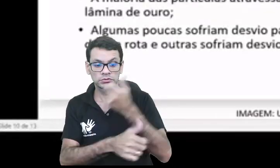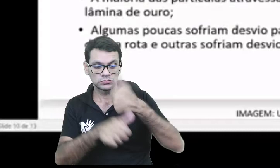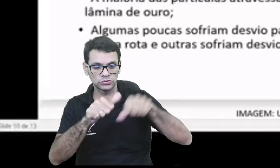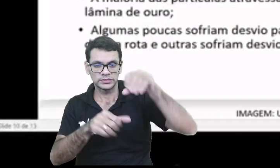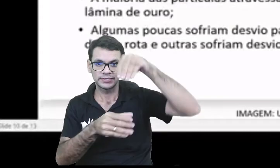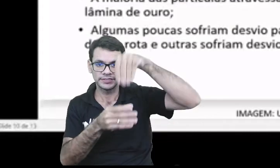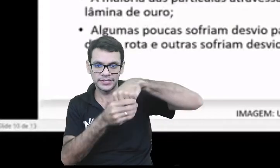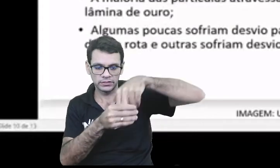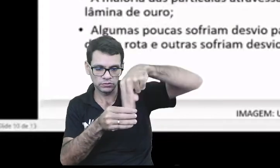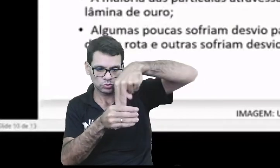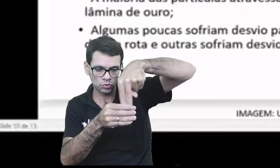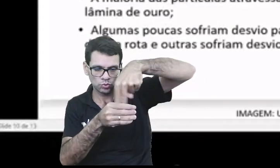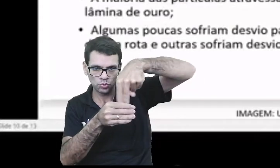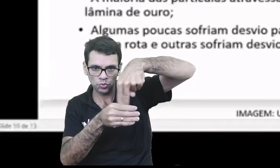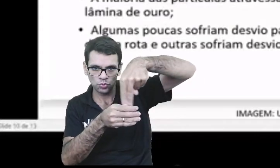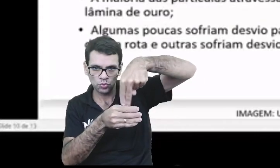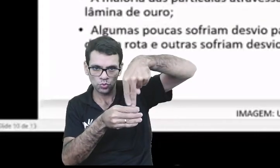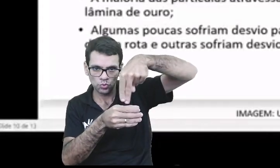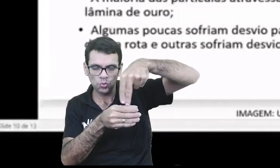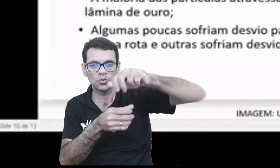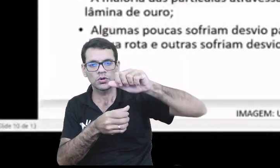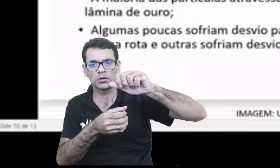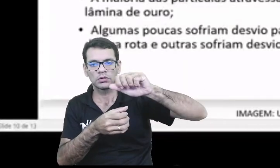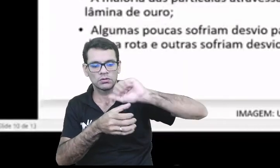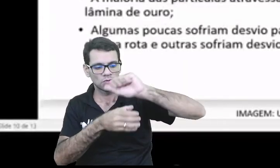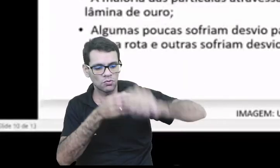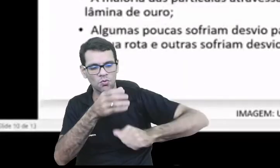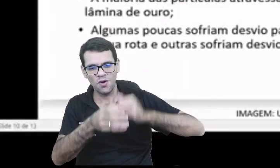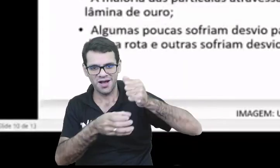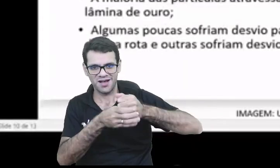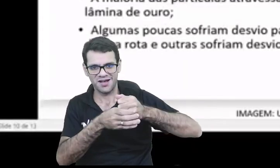ele já tem núcleo, ele já tem partículas